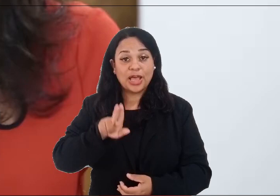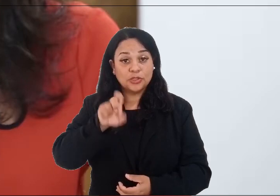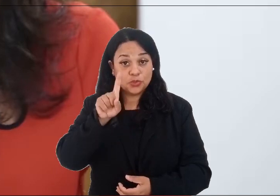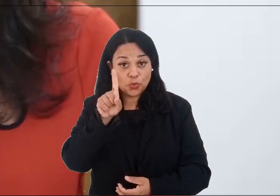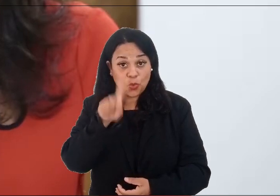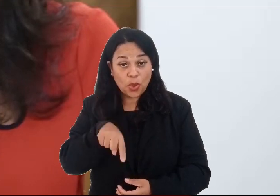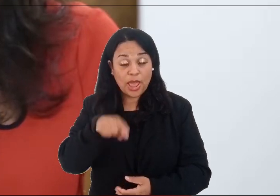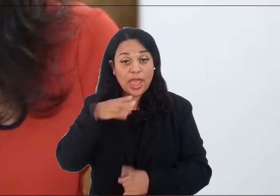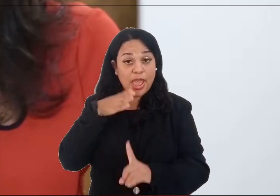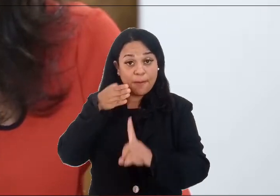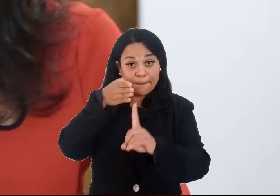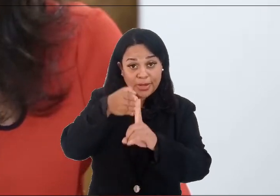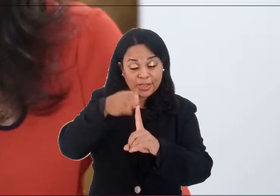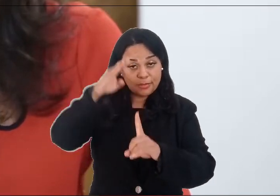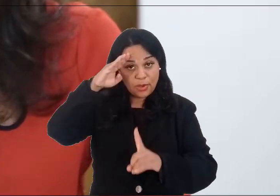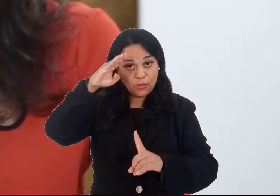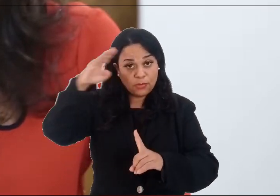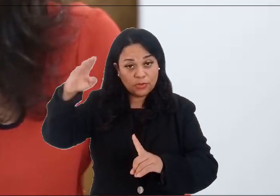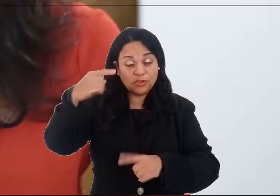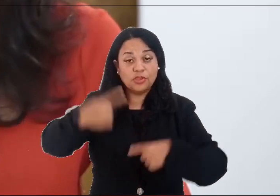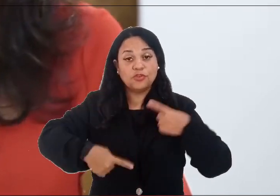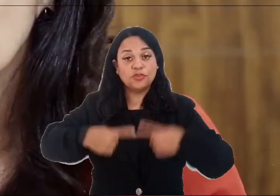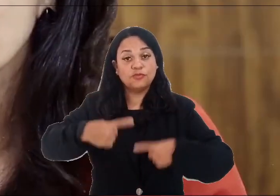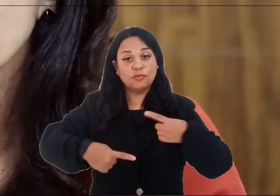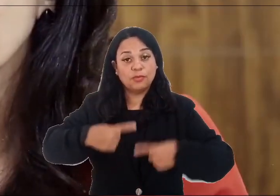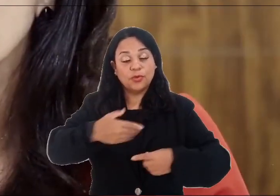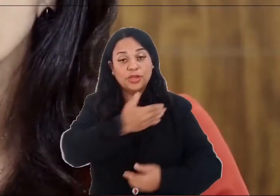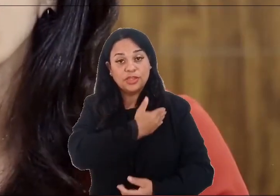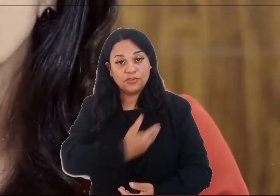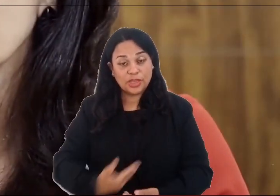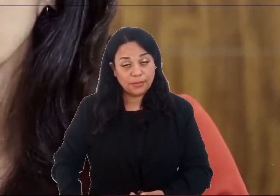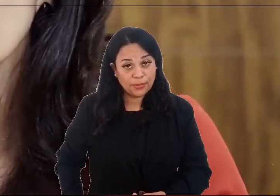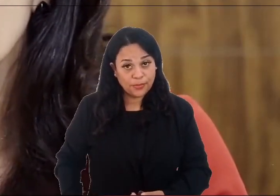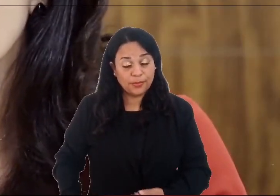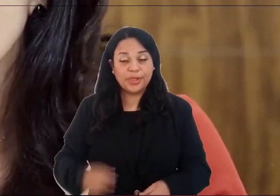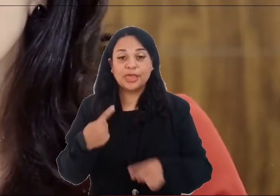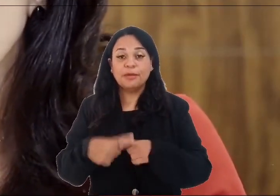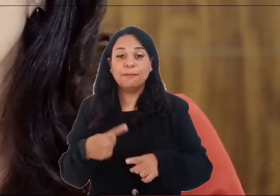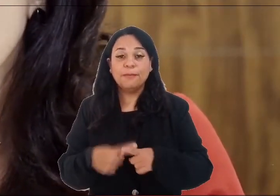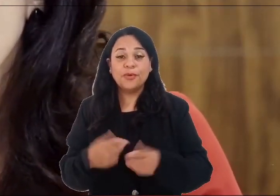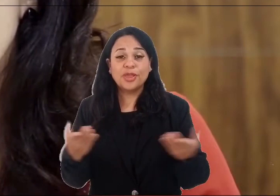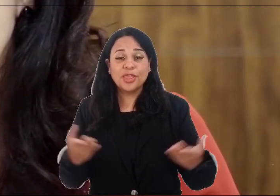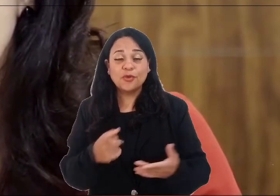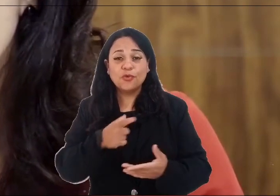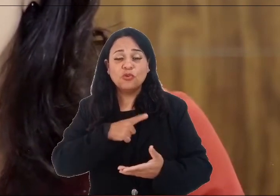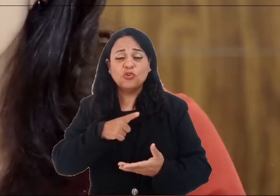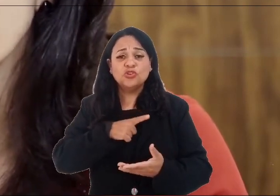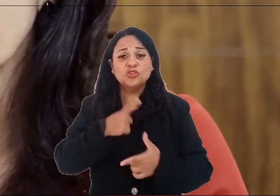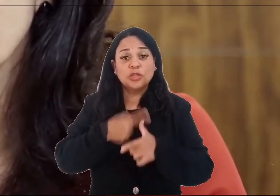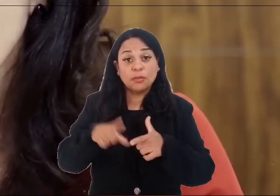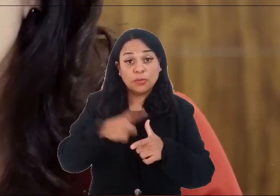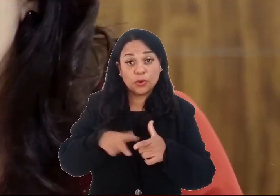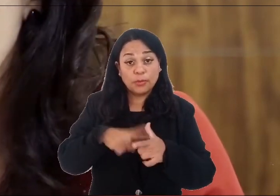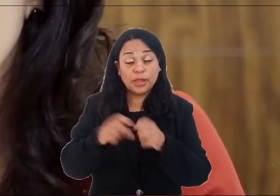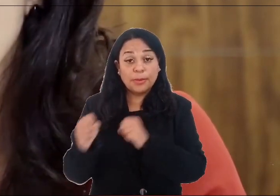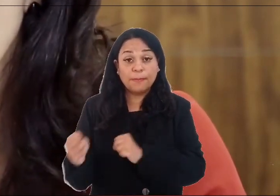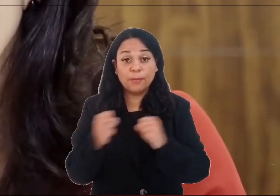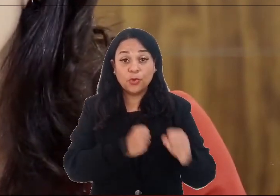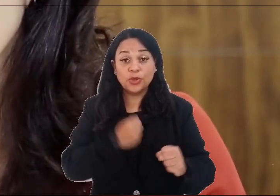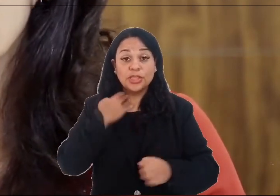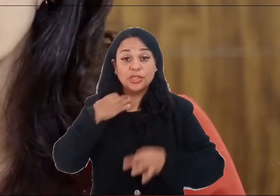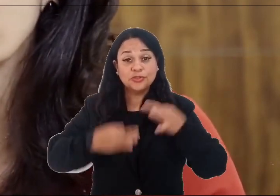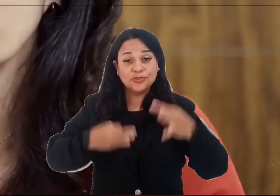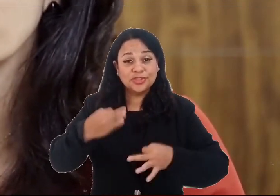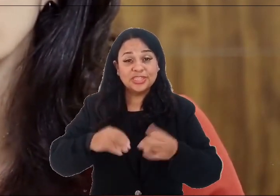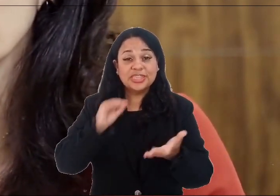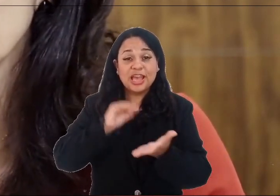dos principais objetivos da política pública. Hoje, nós vivemos uma crise no Poder Judiciário devido a vários fatores, como a